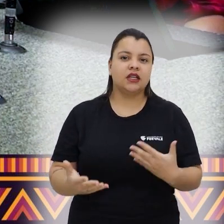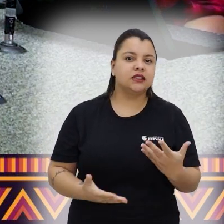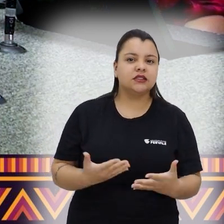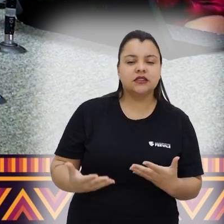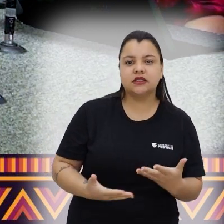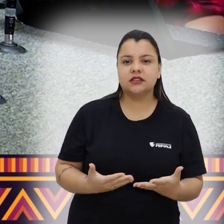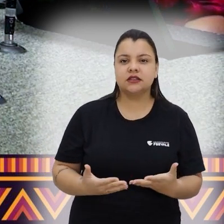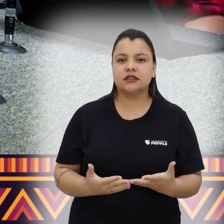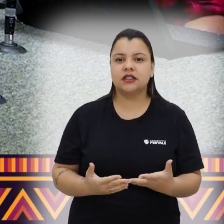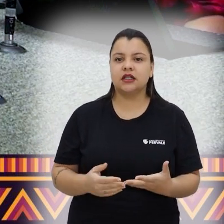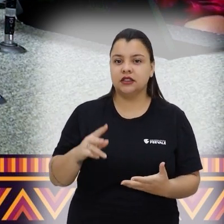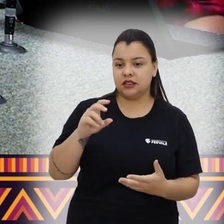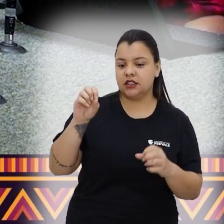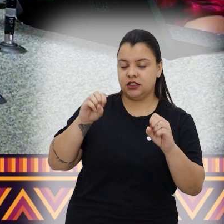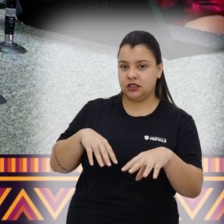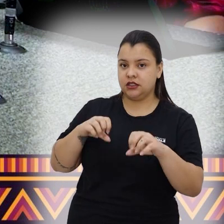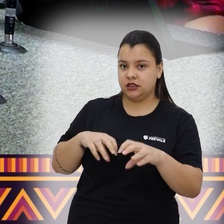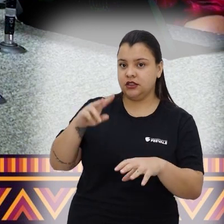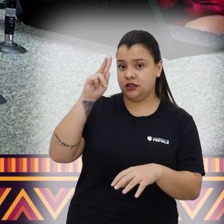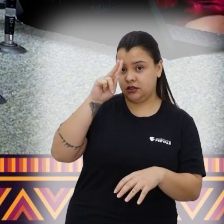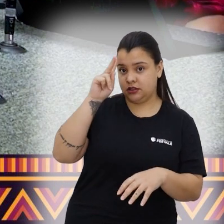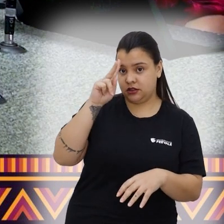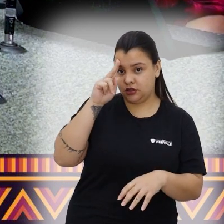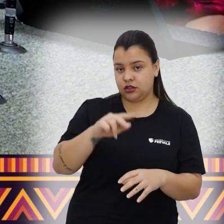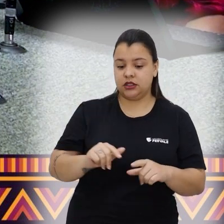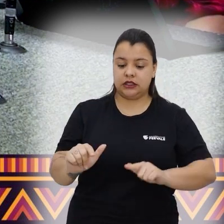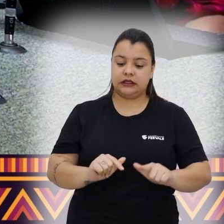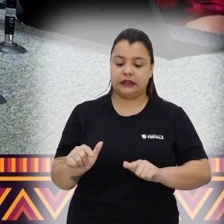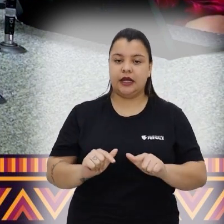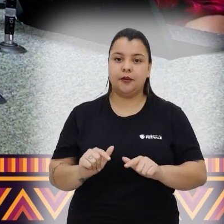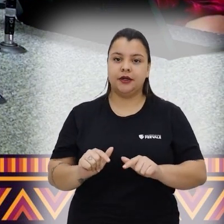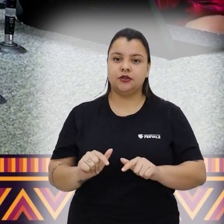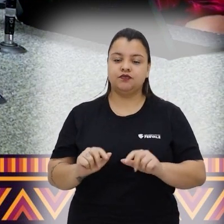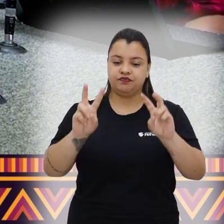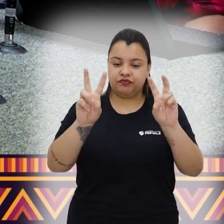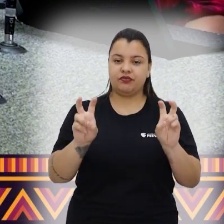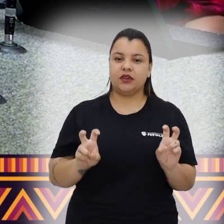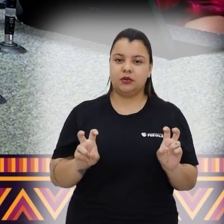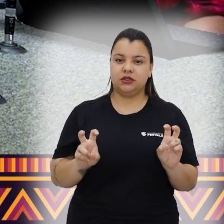mestrado é em ensino de história. Eu trabalho com uma temática de